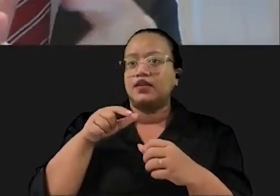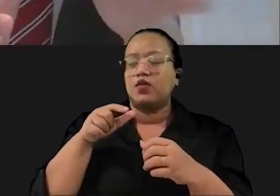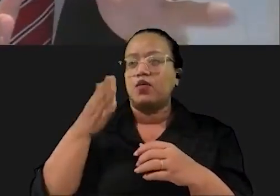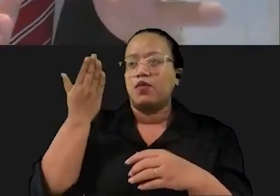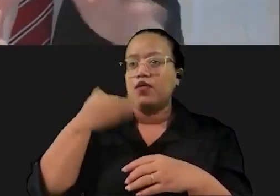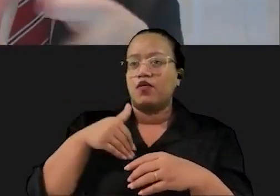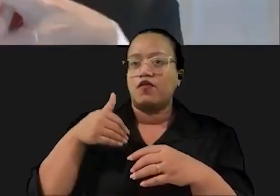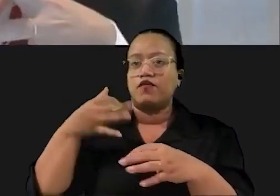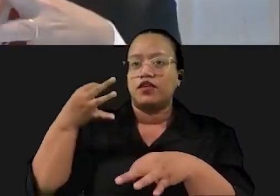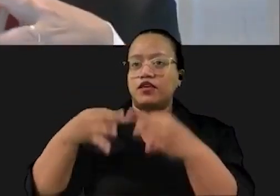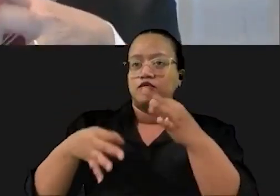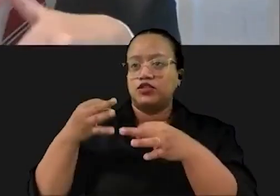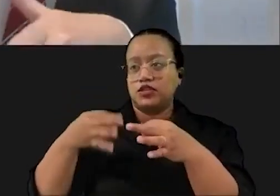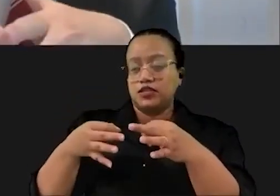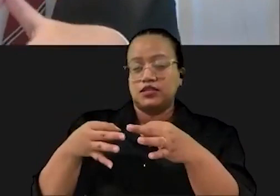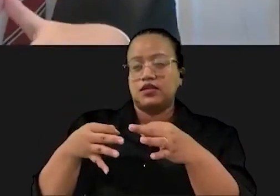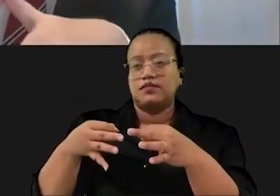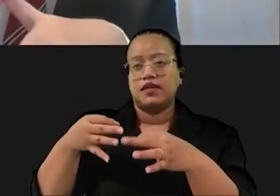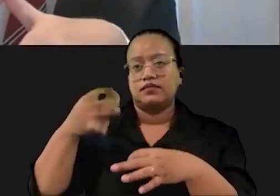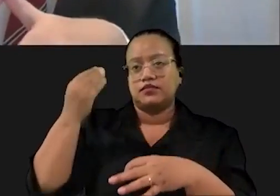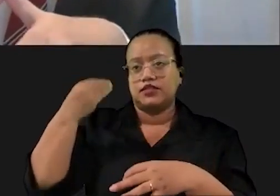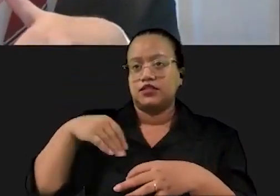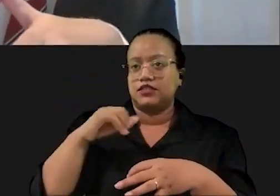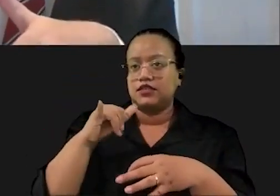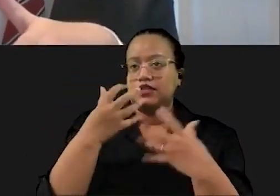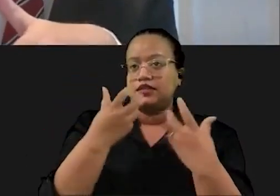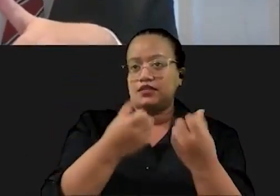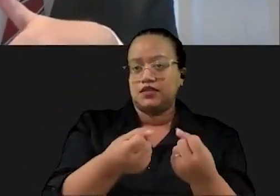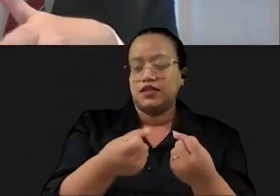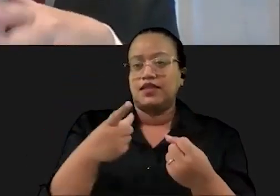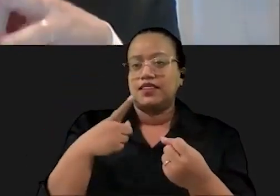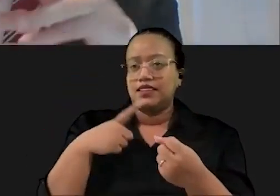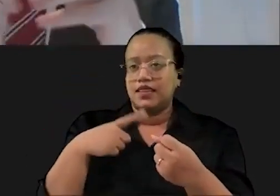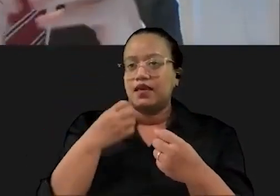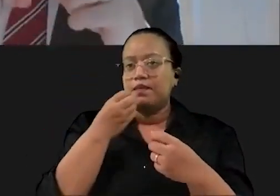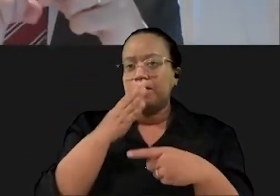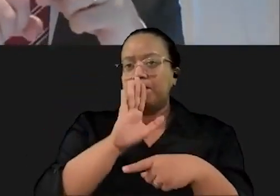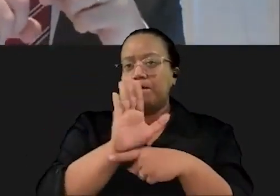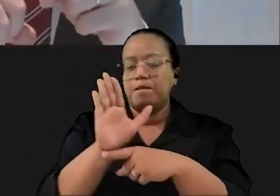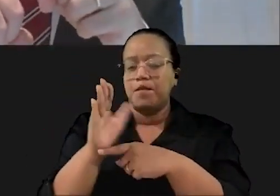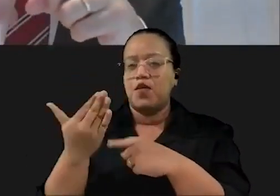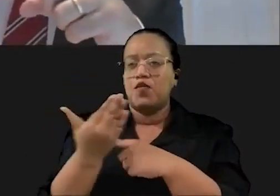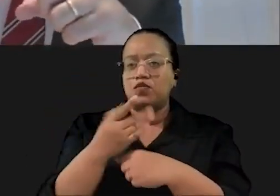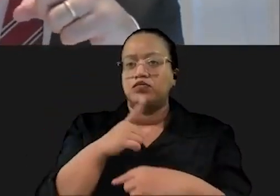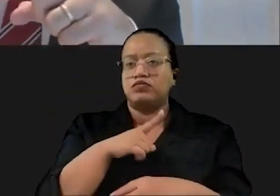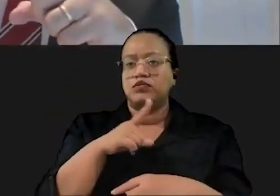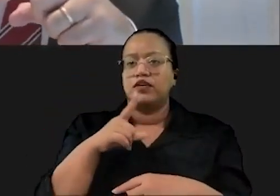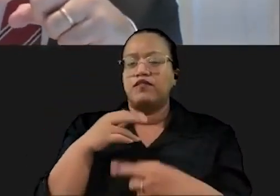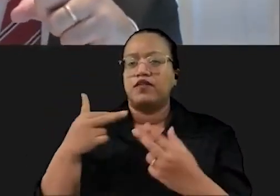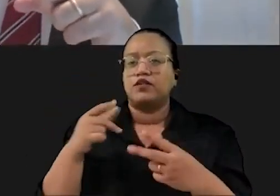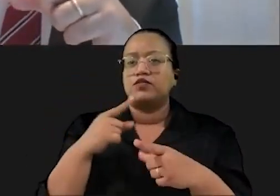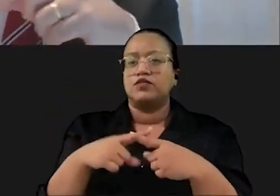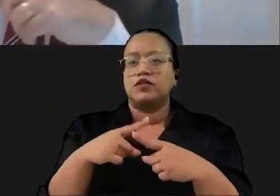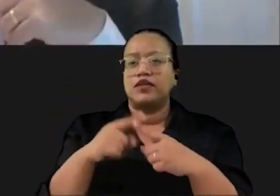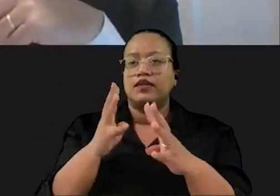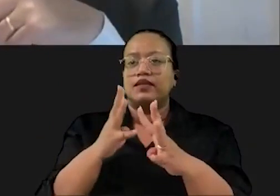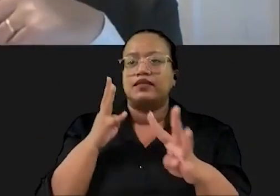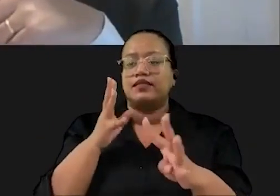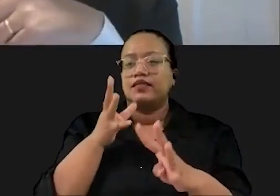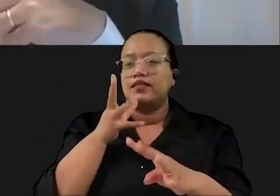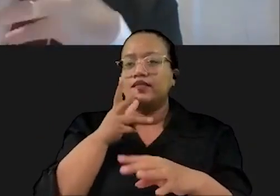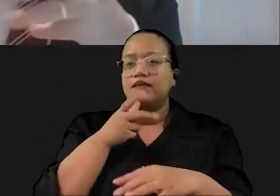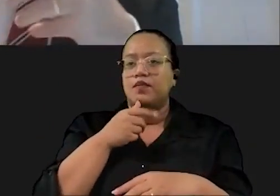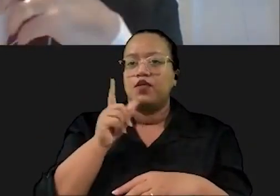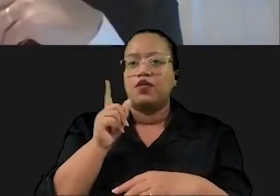né? Ao segurado, de novo, abrevia o tempo de espera para a compreensão do seu direito, evita o gasto dele de deslocamento. O doutor